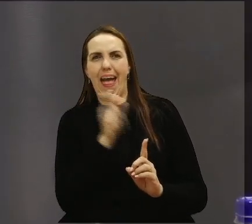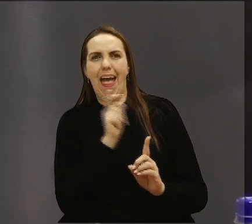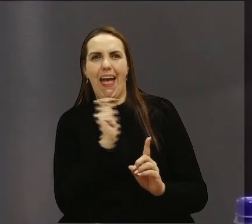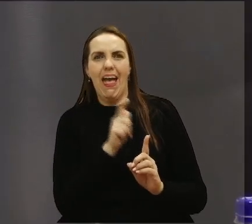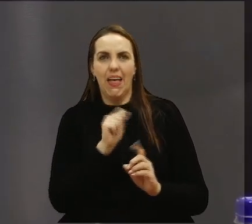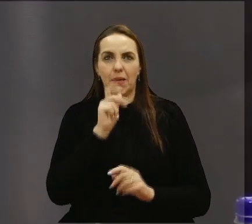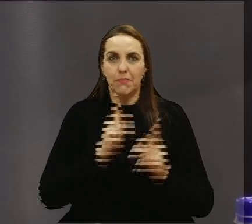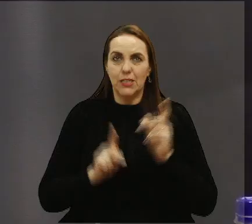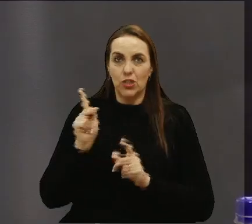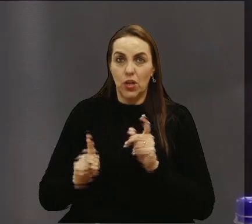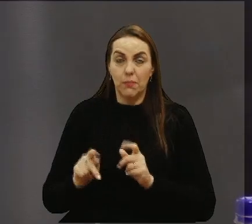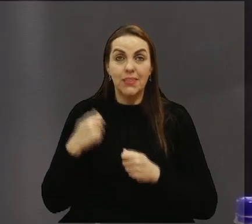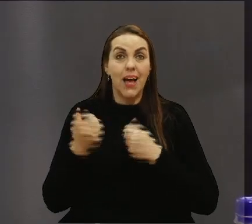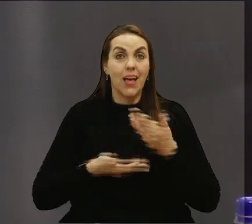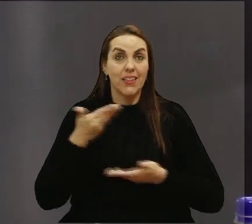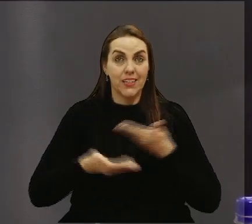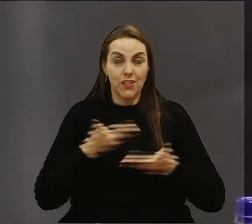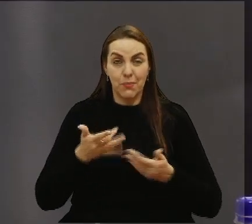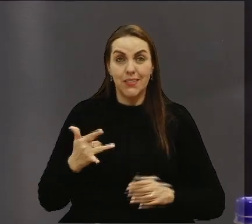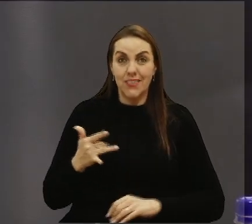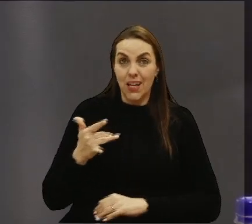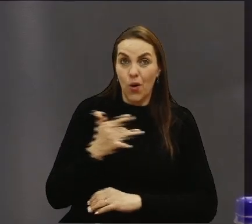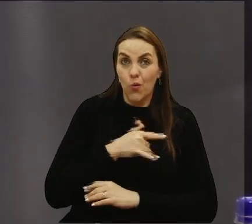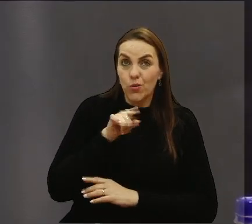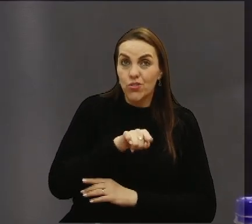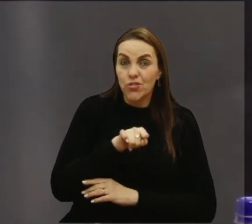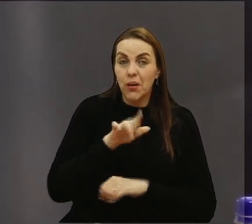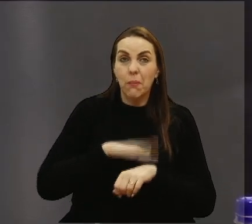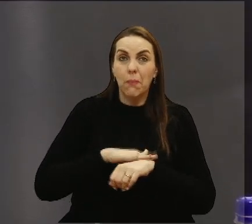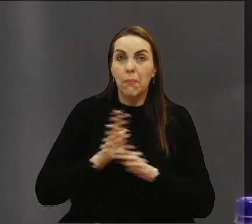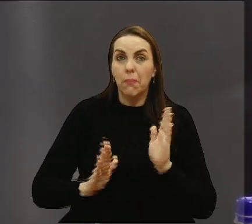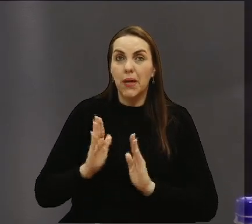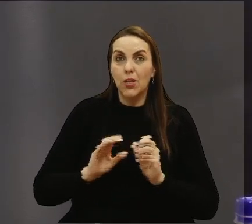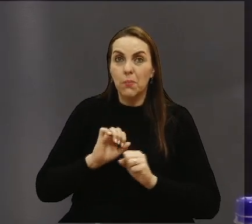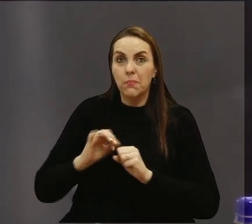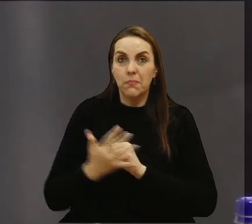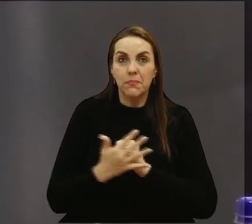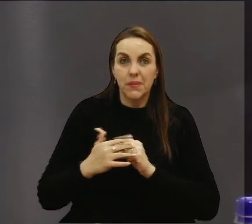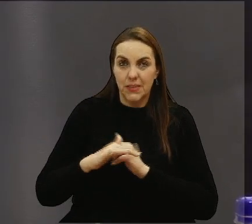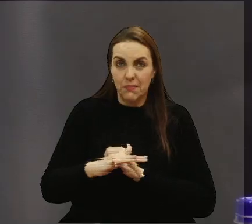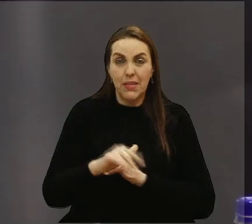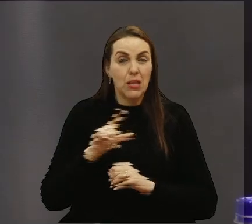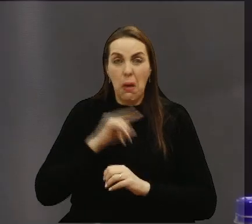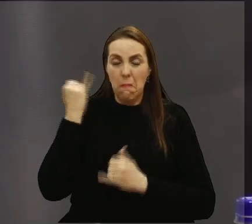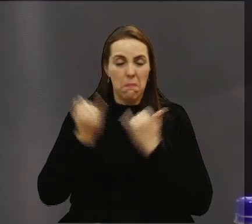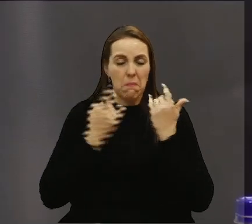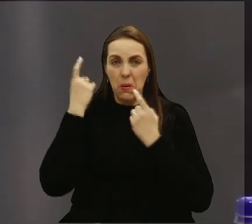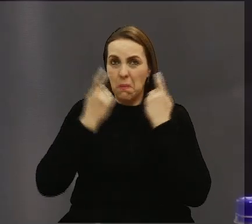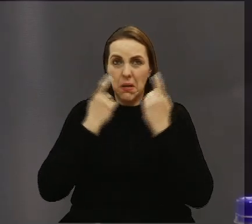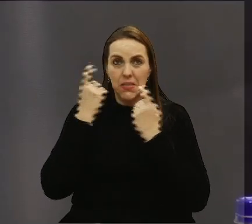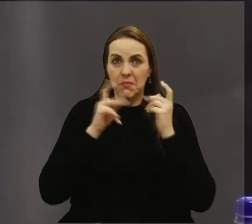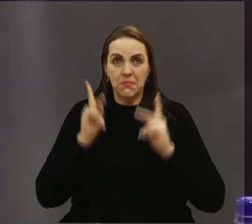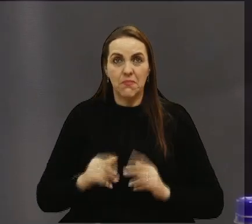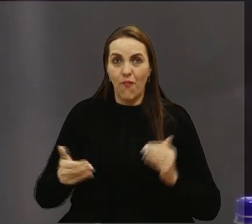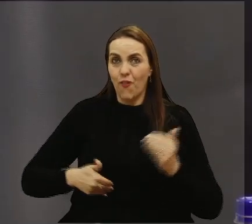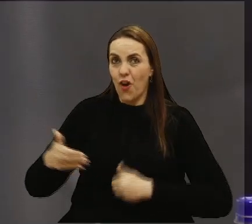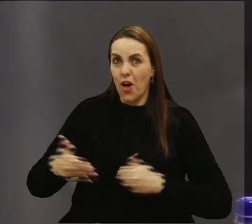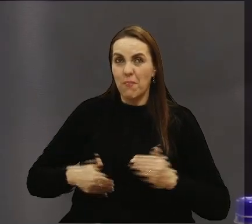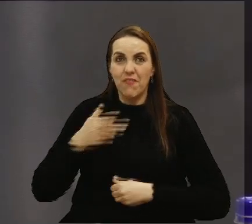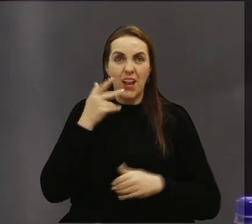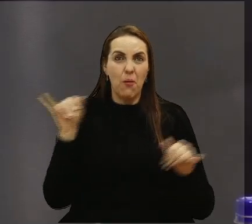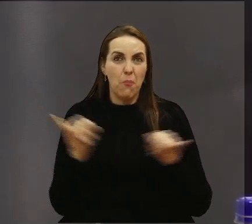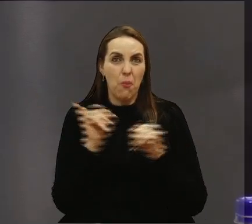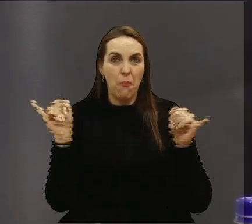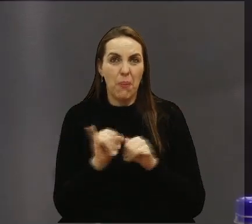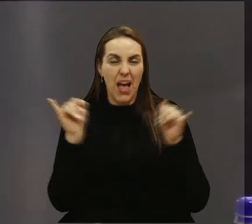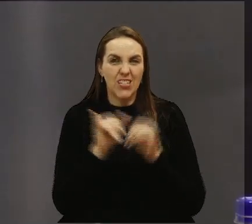na época, precisavam de atendimento à saúde, que não se importam com as pessoas que passam fome, que todo dia falava bobagem para